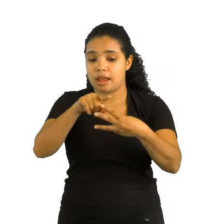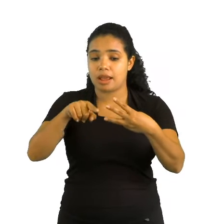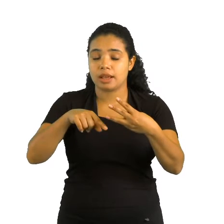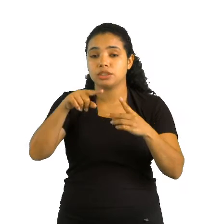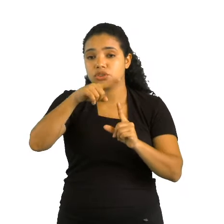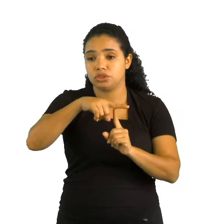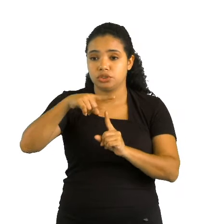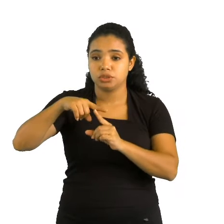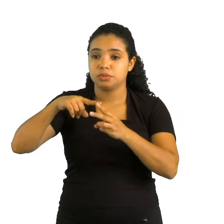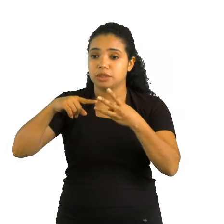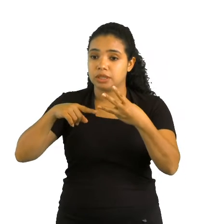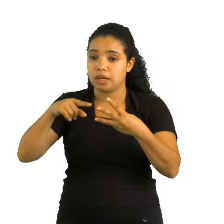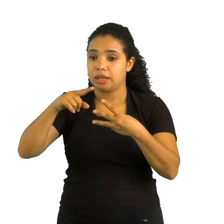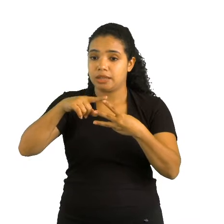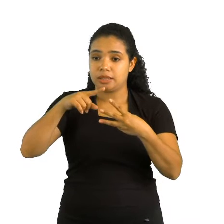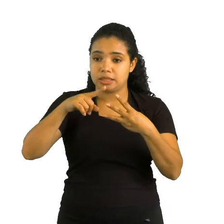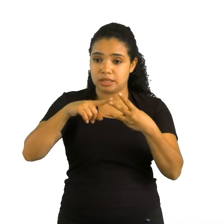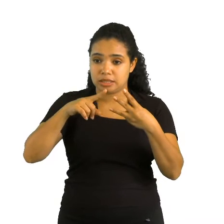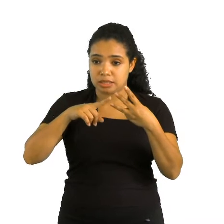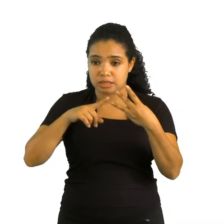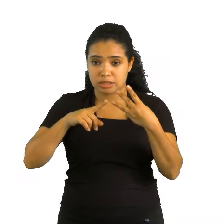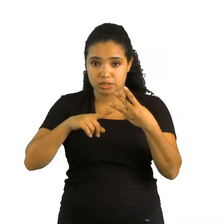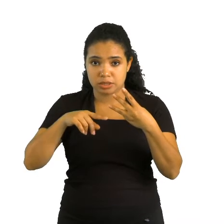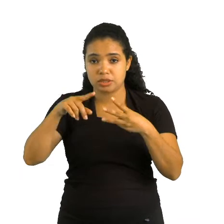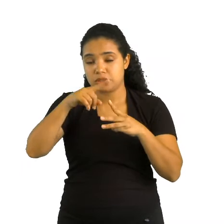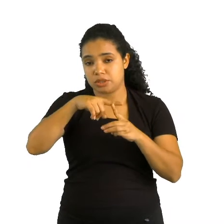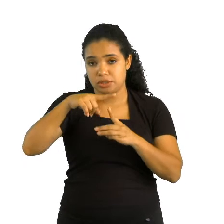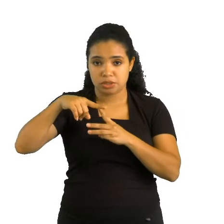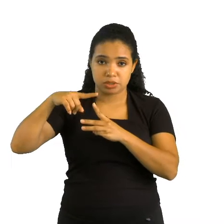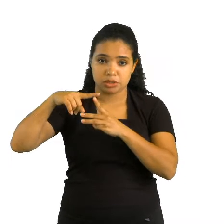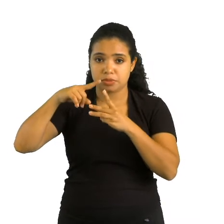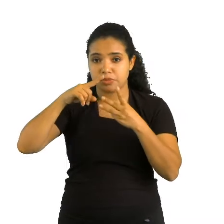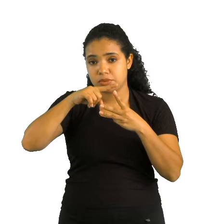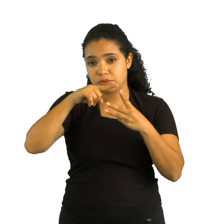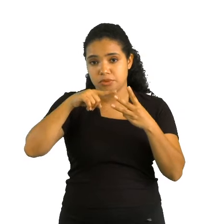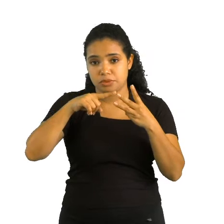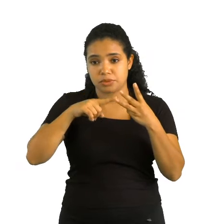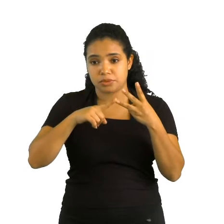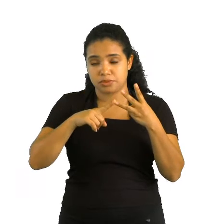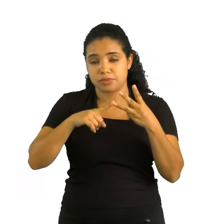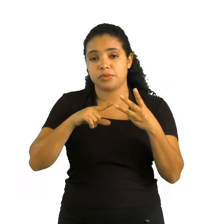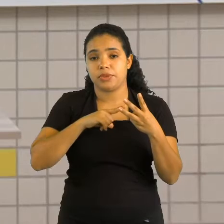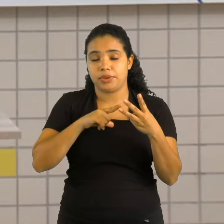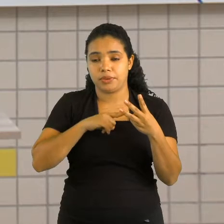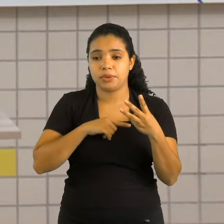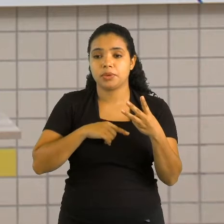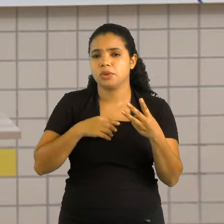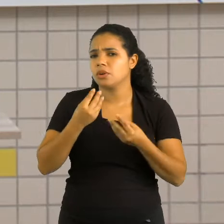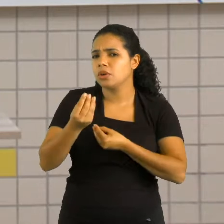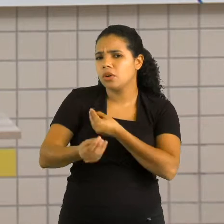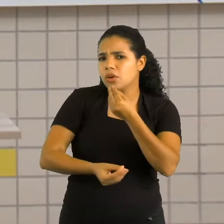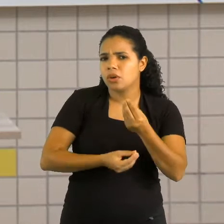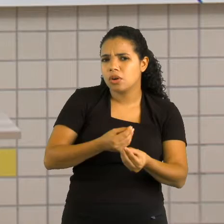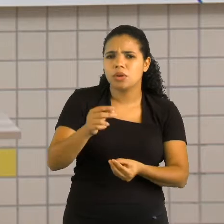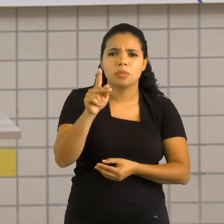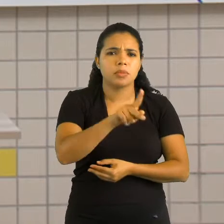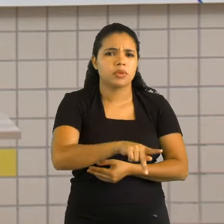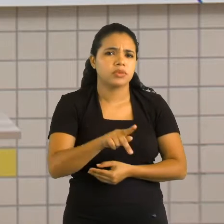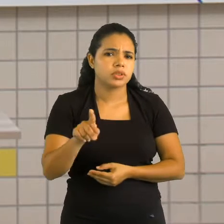sabiam disso? 3 tipos de micro-organismo. Como assim,